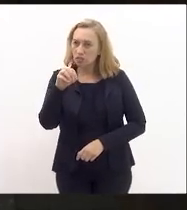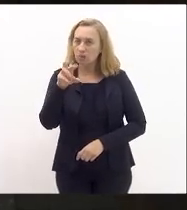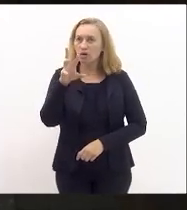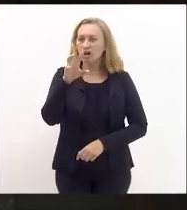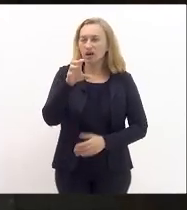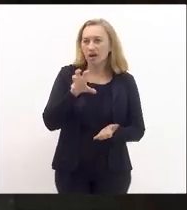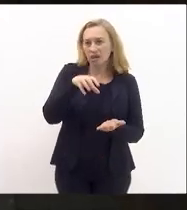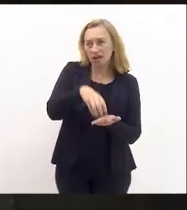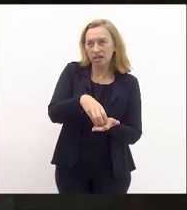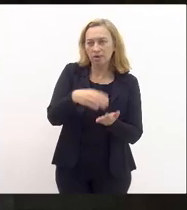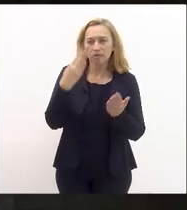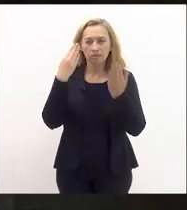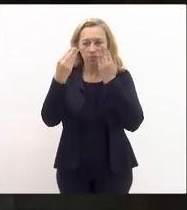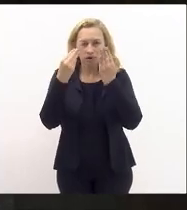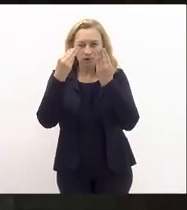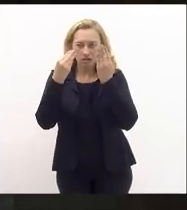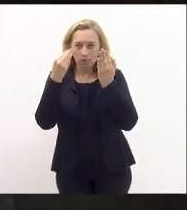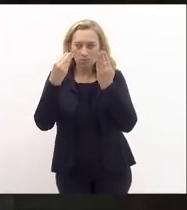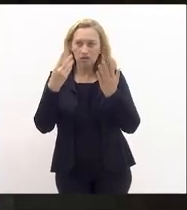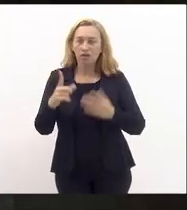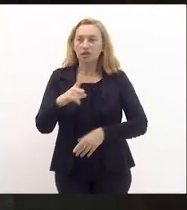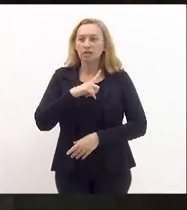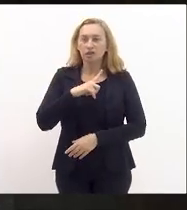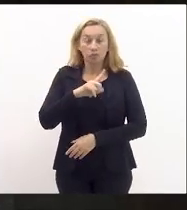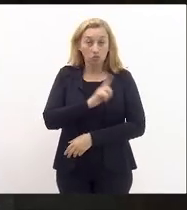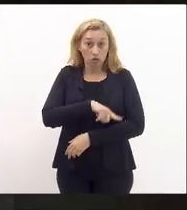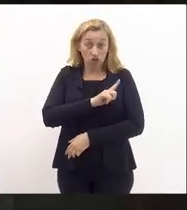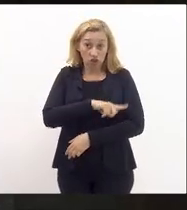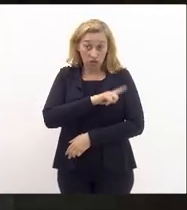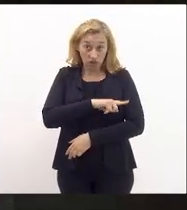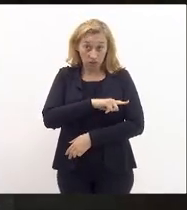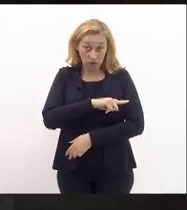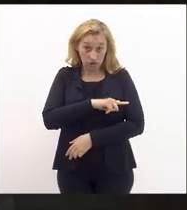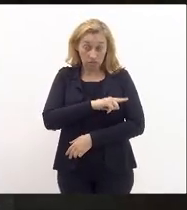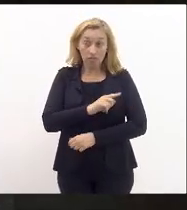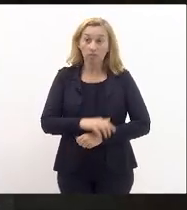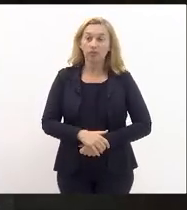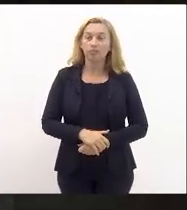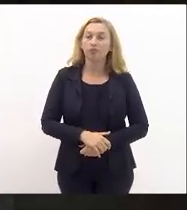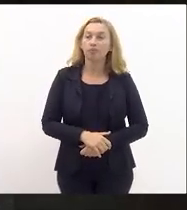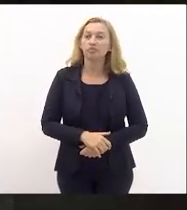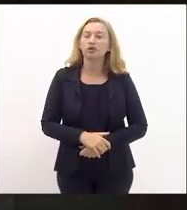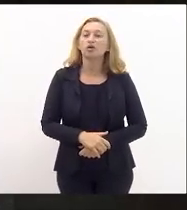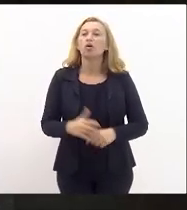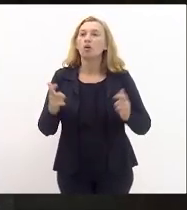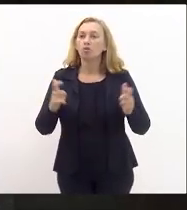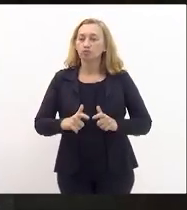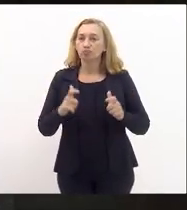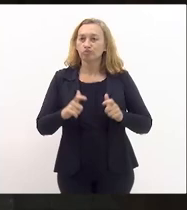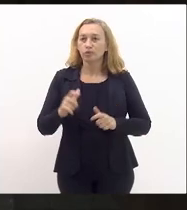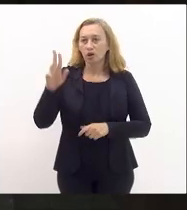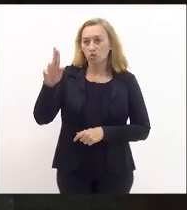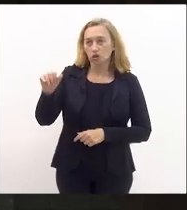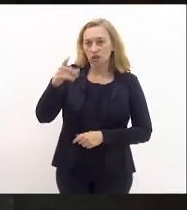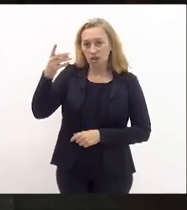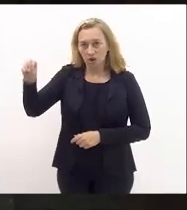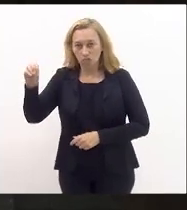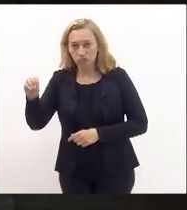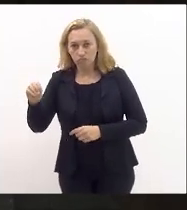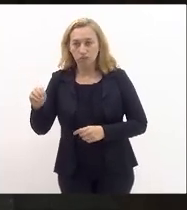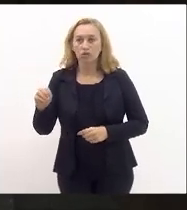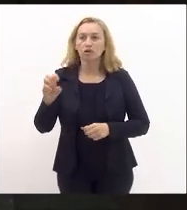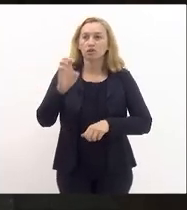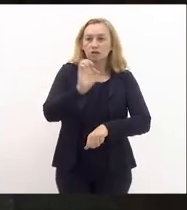no Brasil uma gestão tripartite do Estado, onde a União, os Estados e